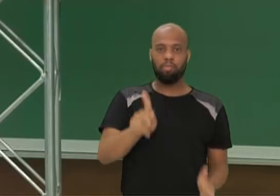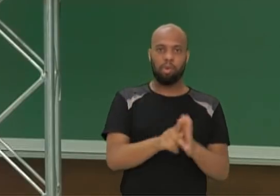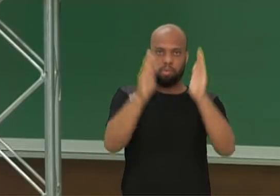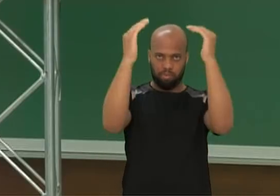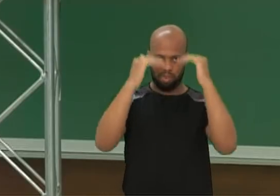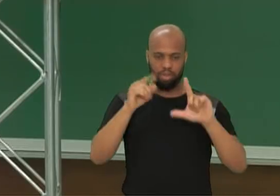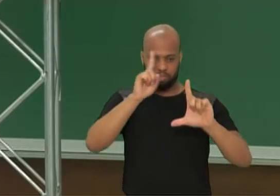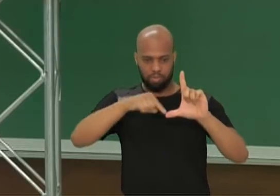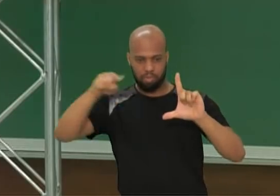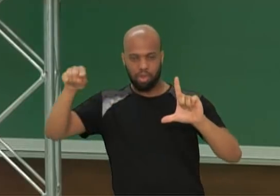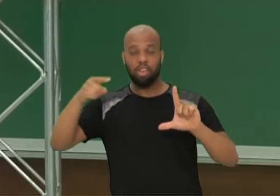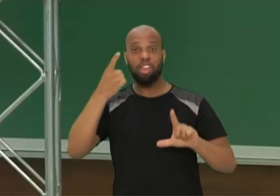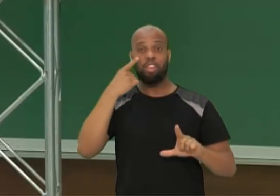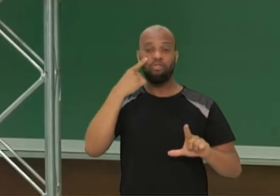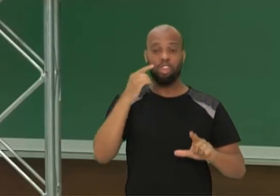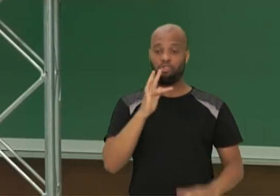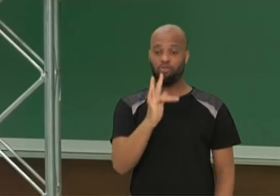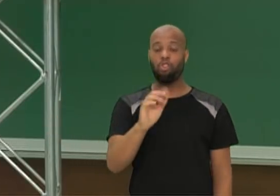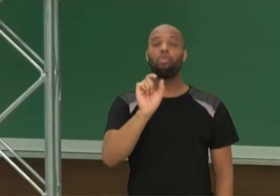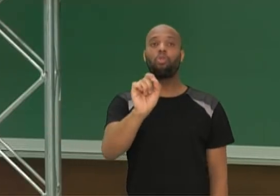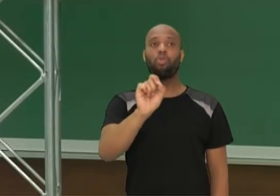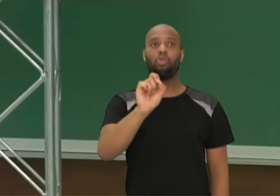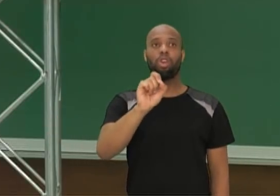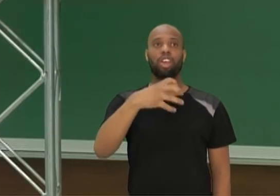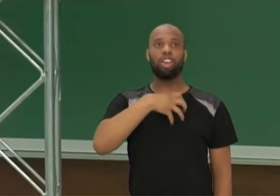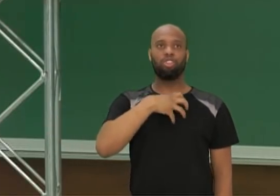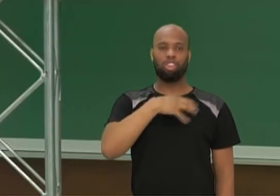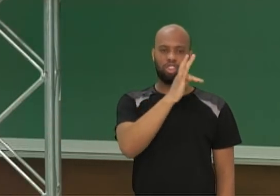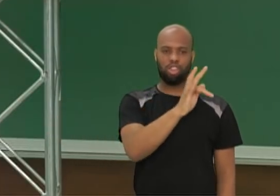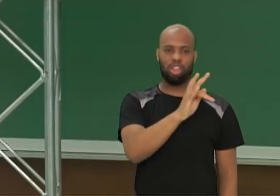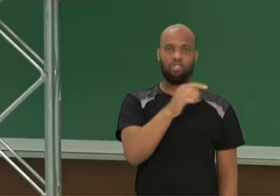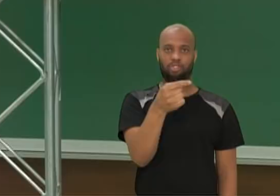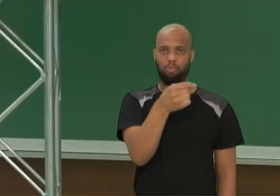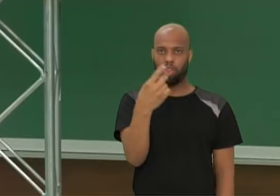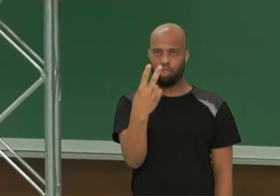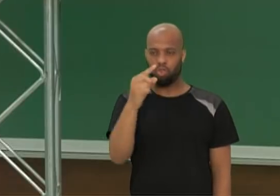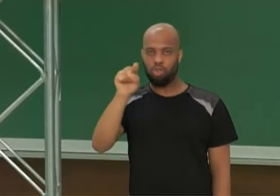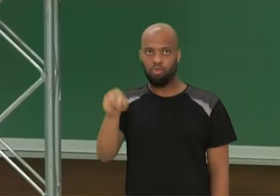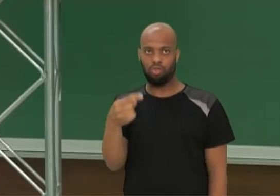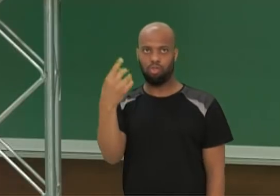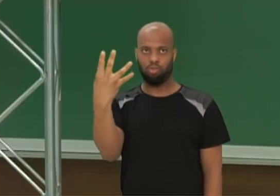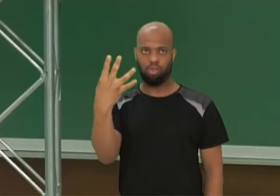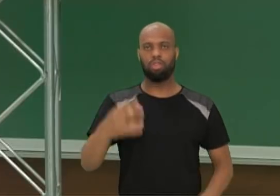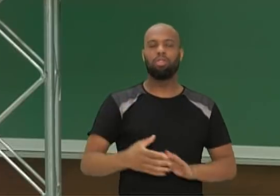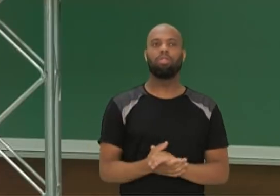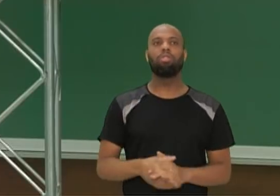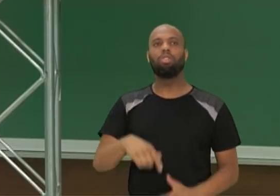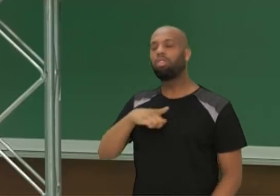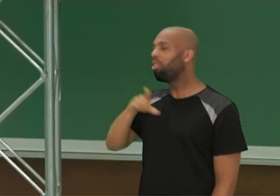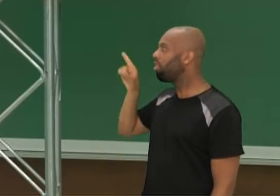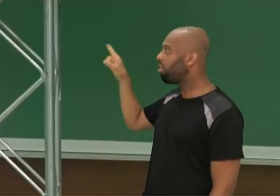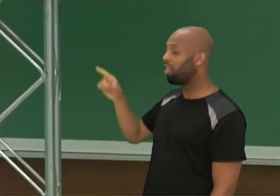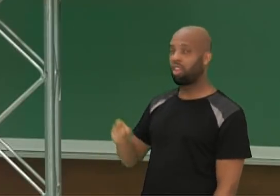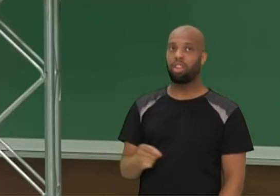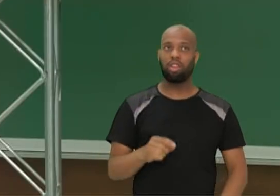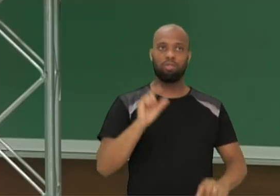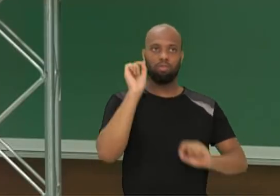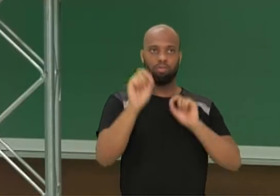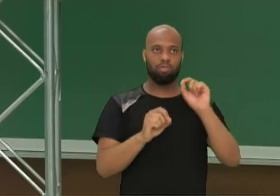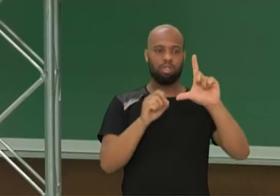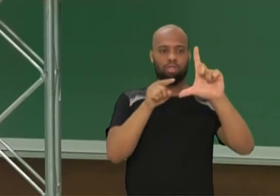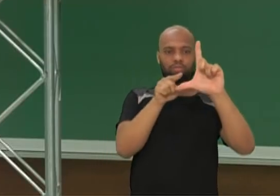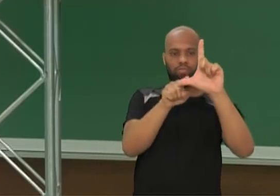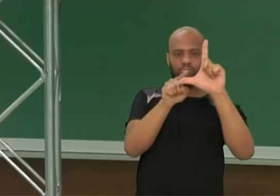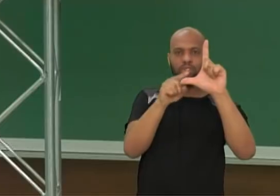abaixo. Considere o foco com coordenadas menos 2, 4. Então, aqui eu deixei, né, o foco